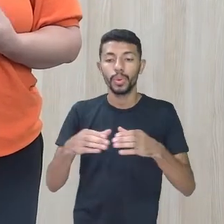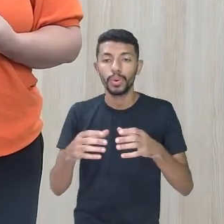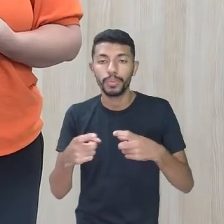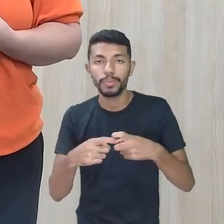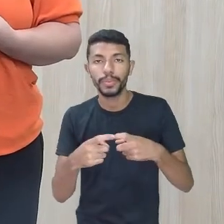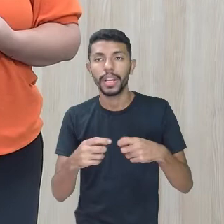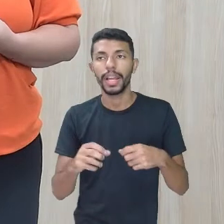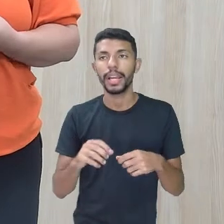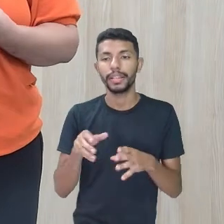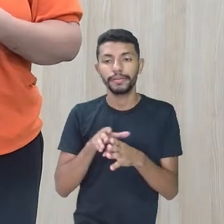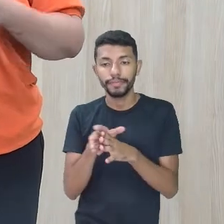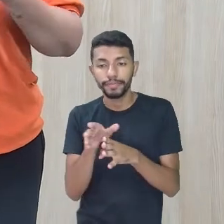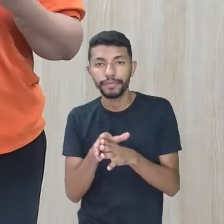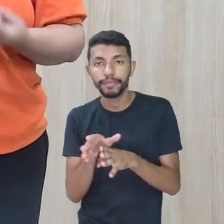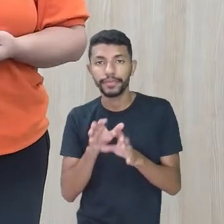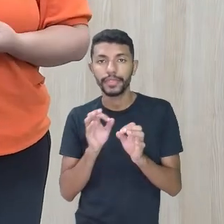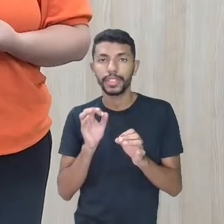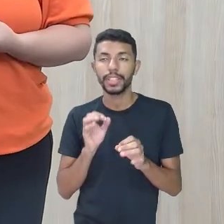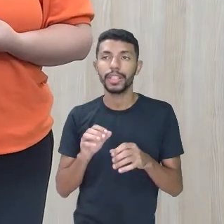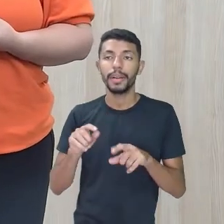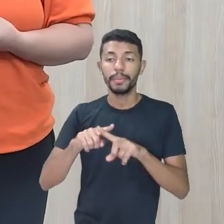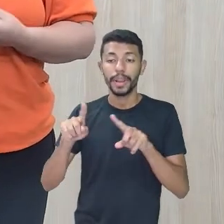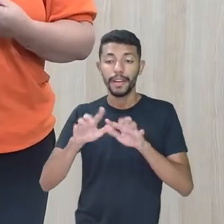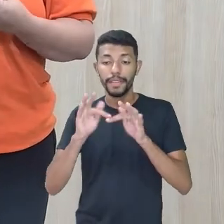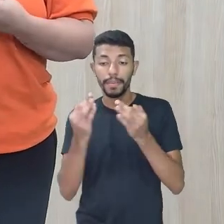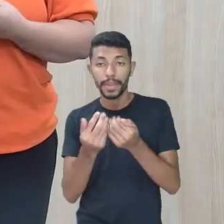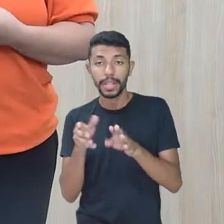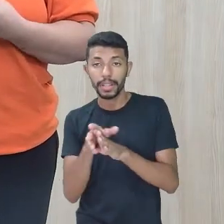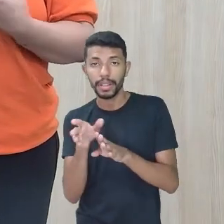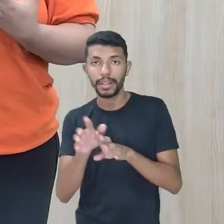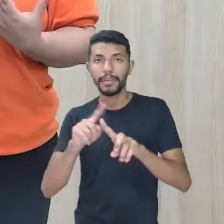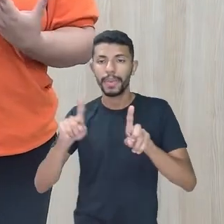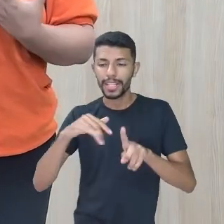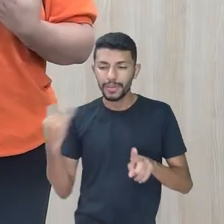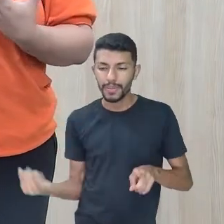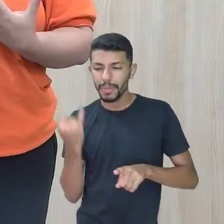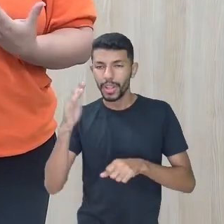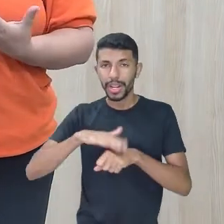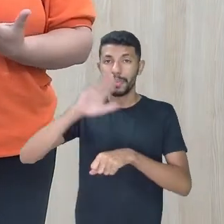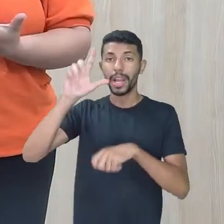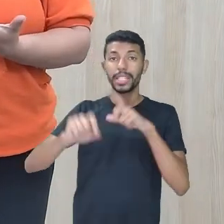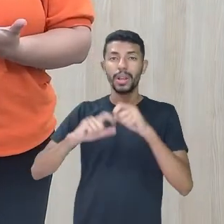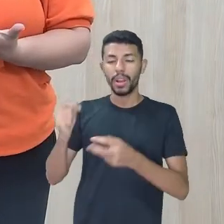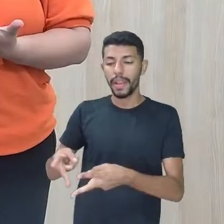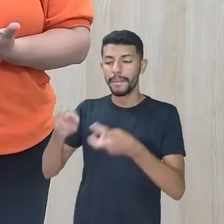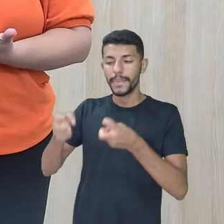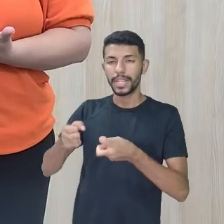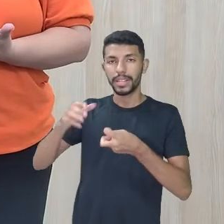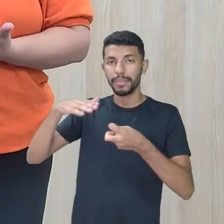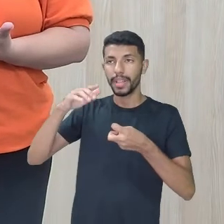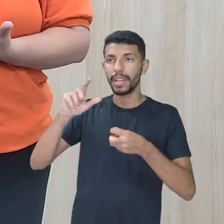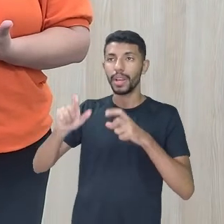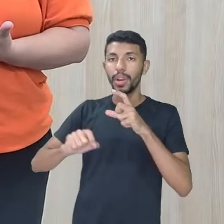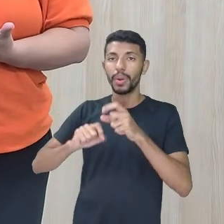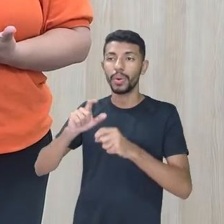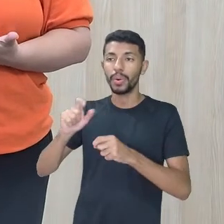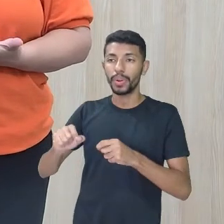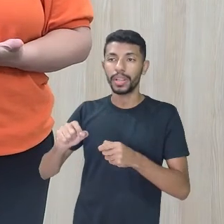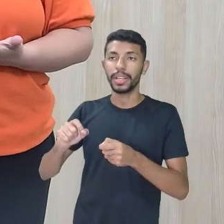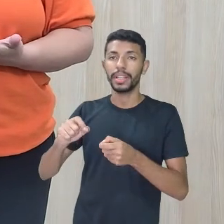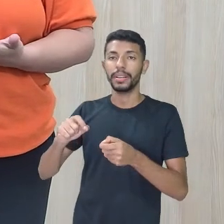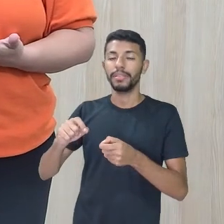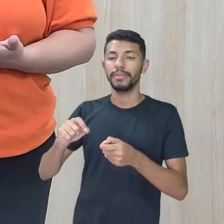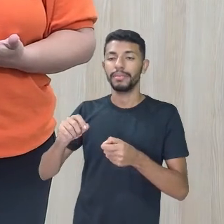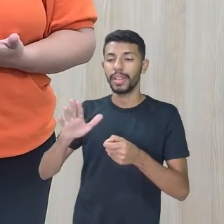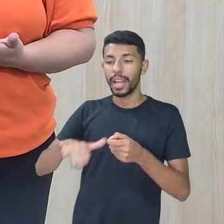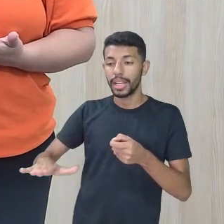médica sugere, a família sugere, mas muito mais importante é perceber a que método essa